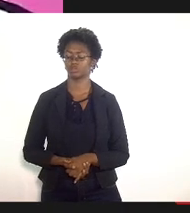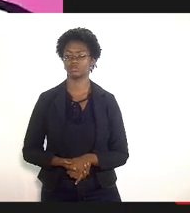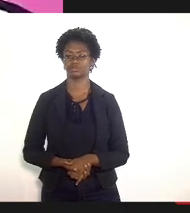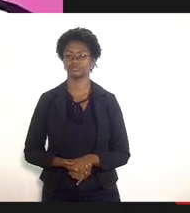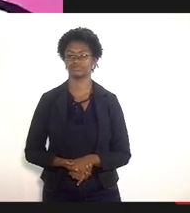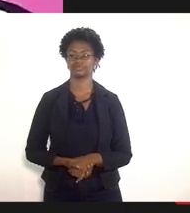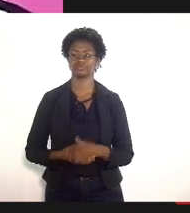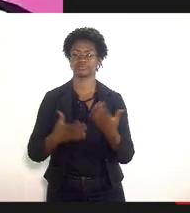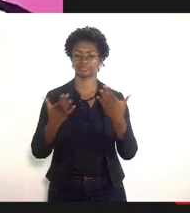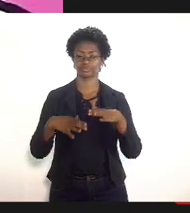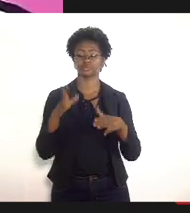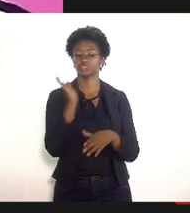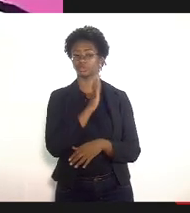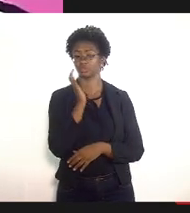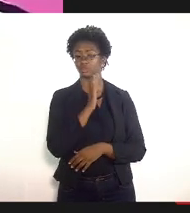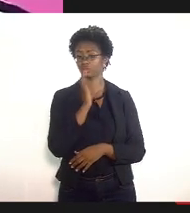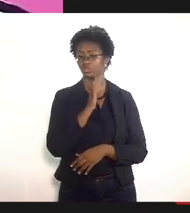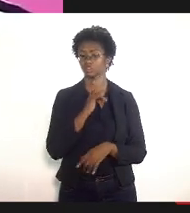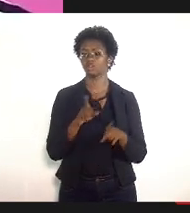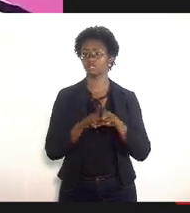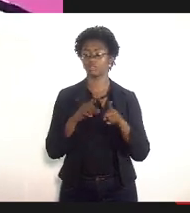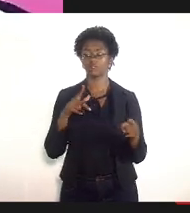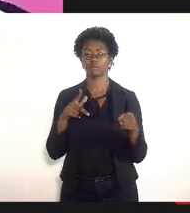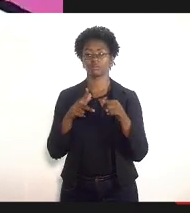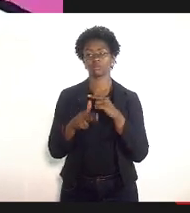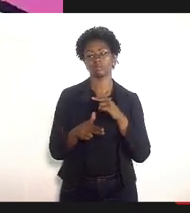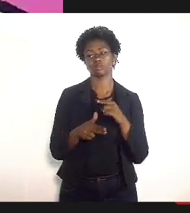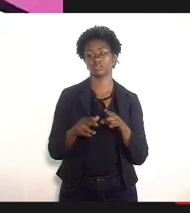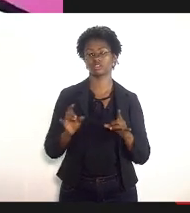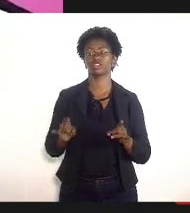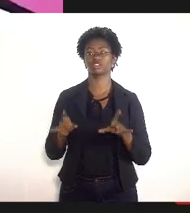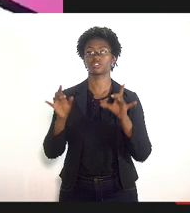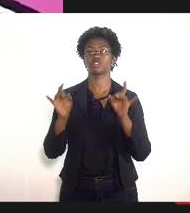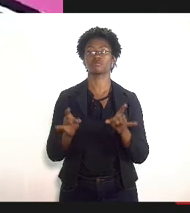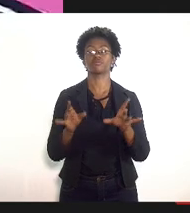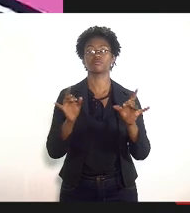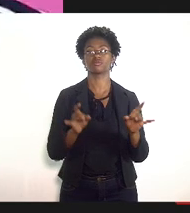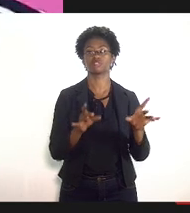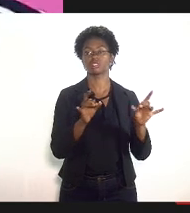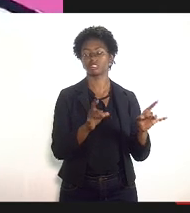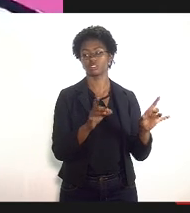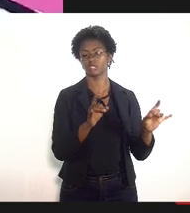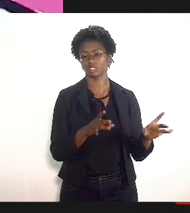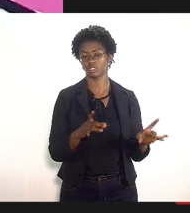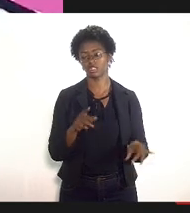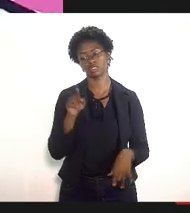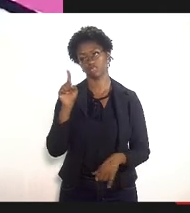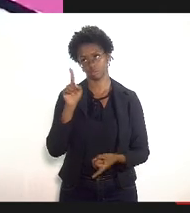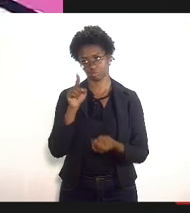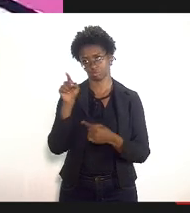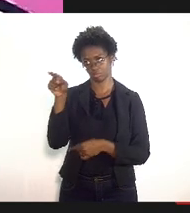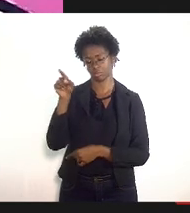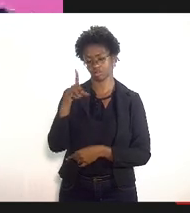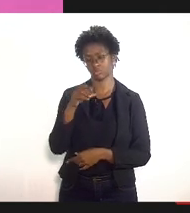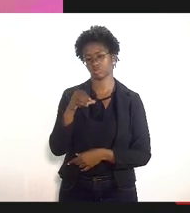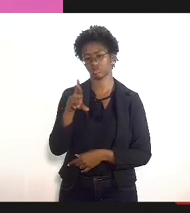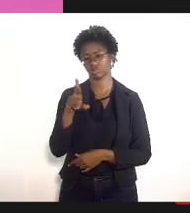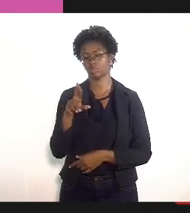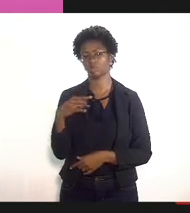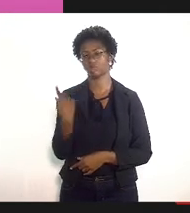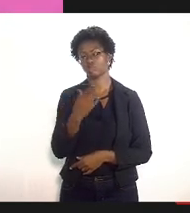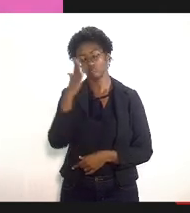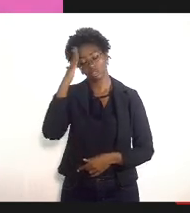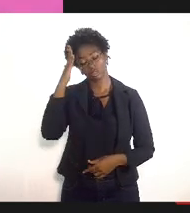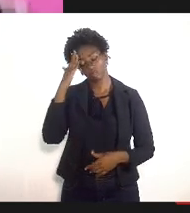concurso público imediato e o impedimento da privatização através da Rede DOR. A gente sabe que é